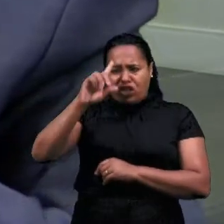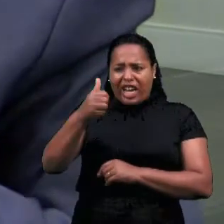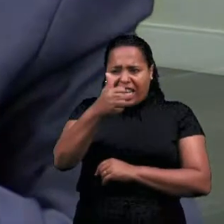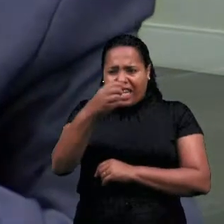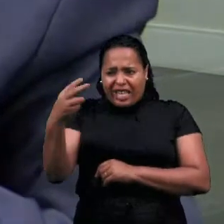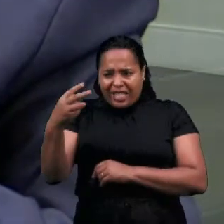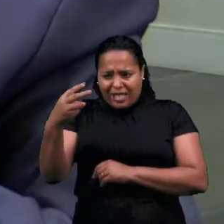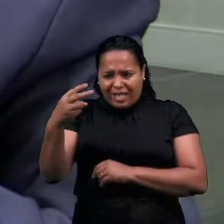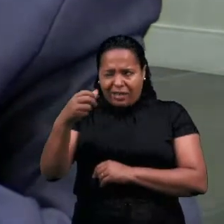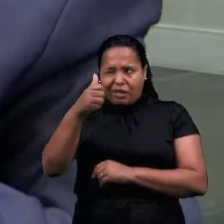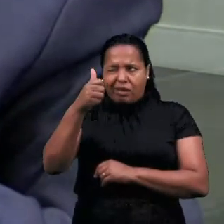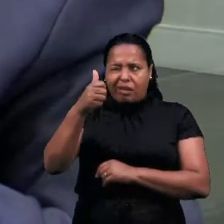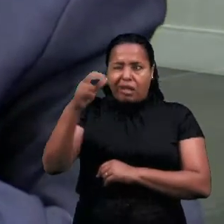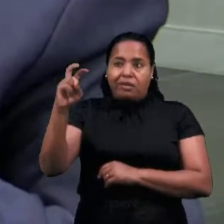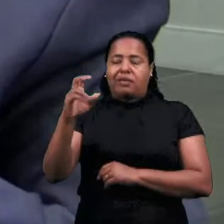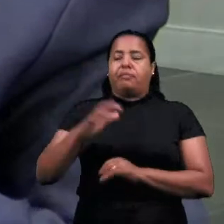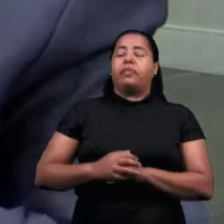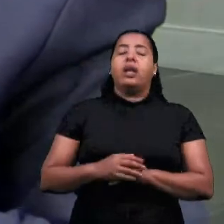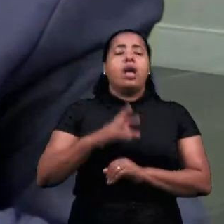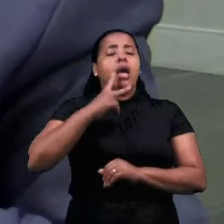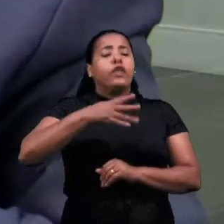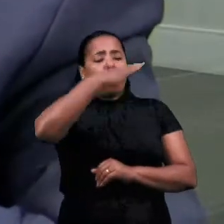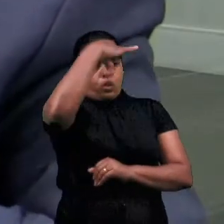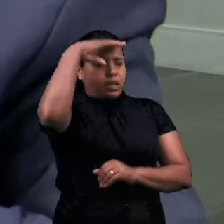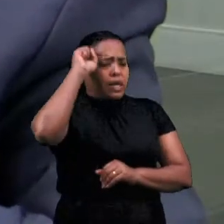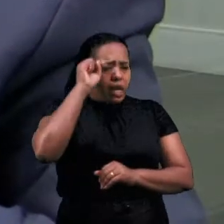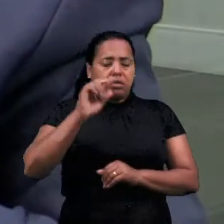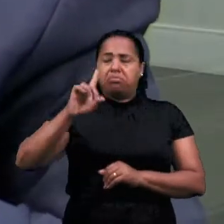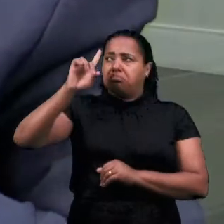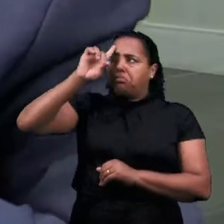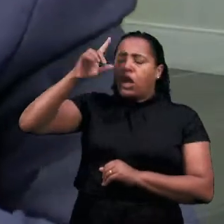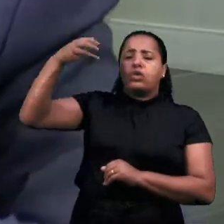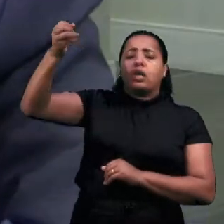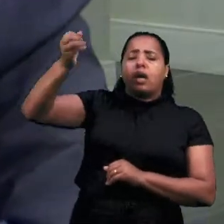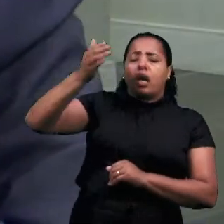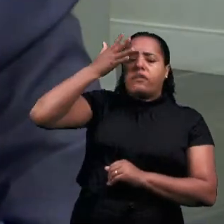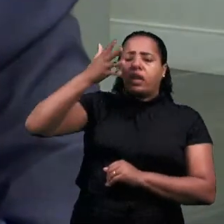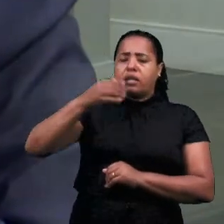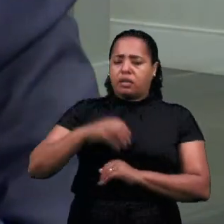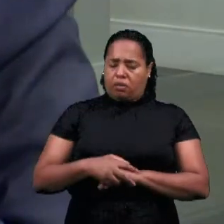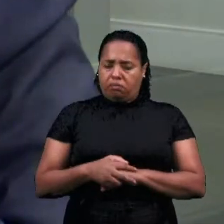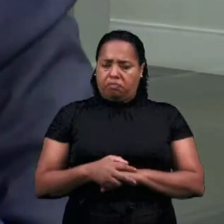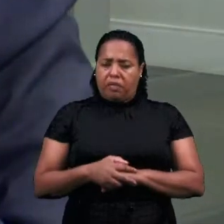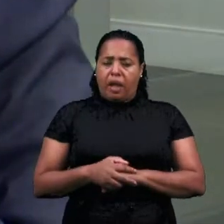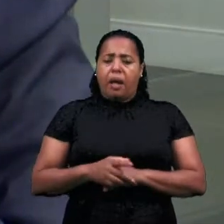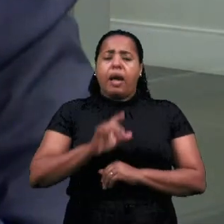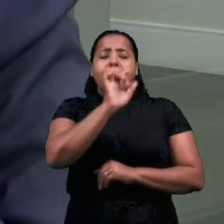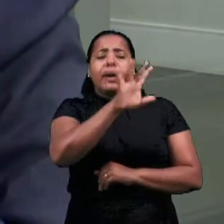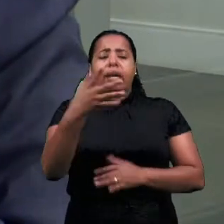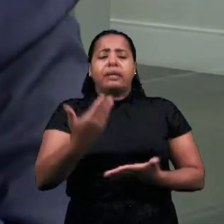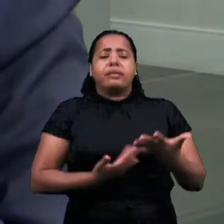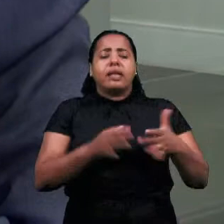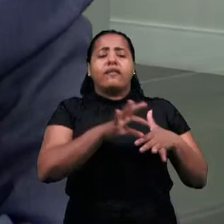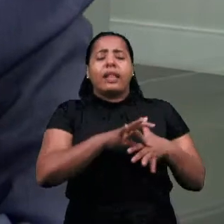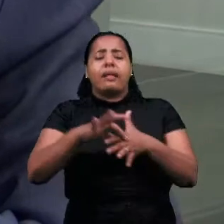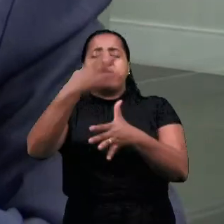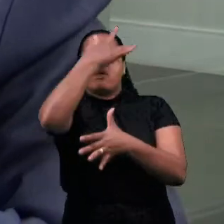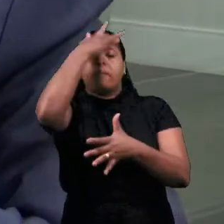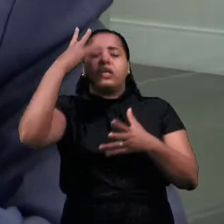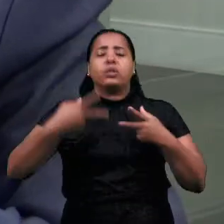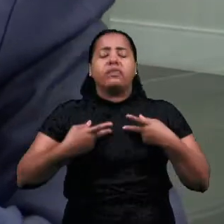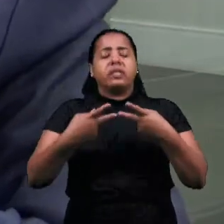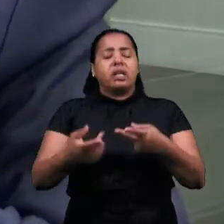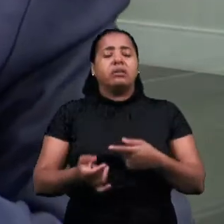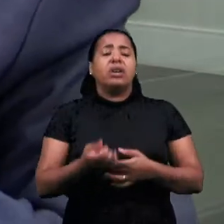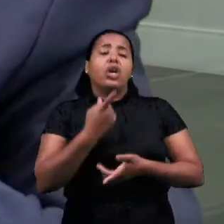Sérgio, Deus deu uma revelação para cada membro levar um visitante ao culto. E eu queria que você